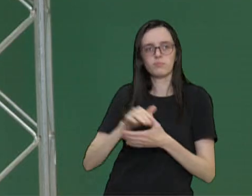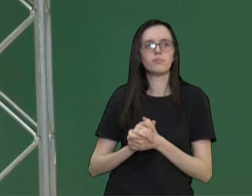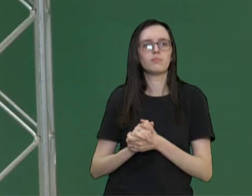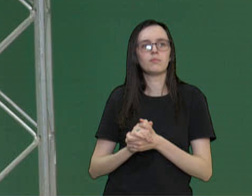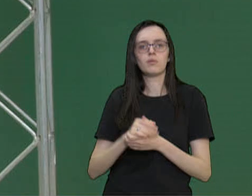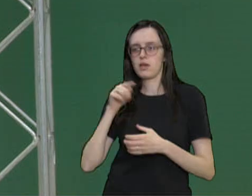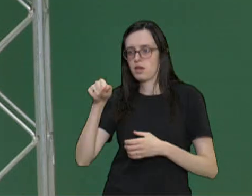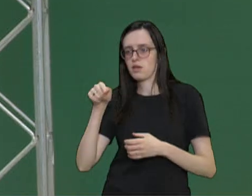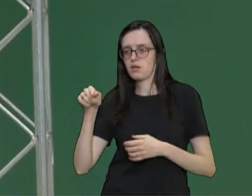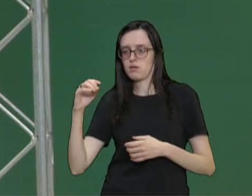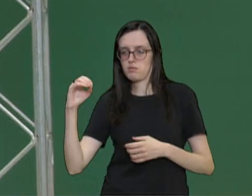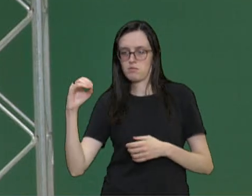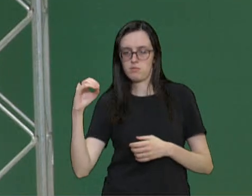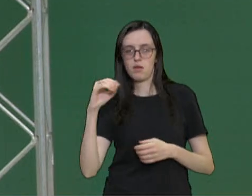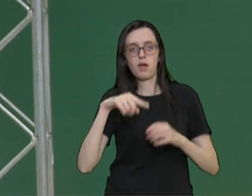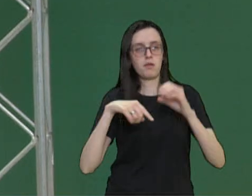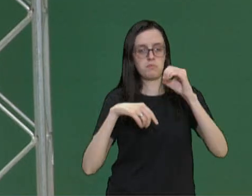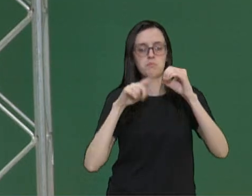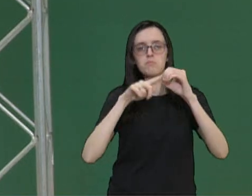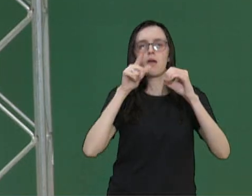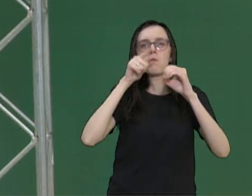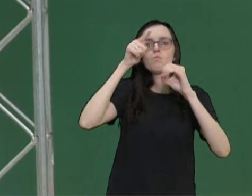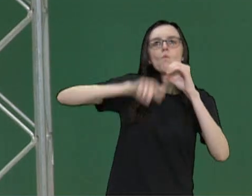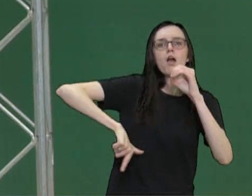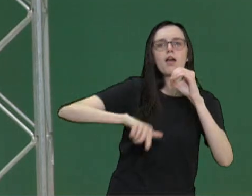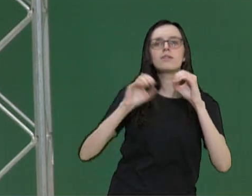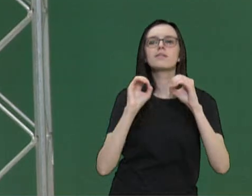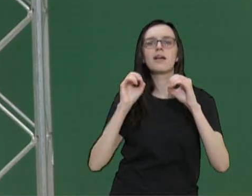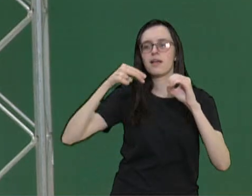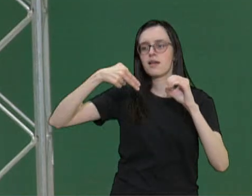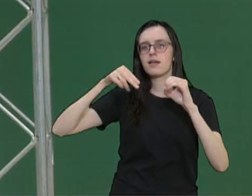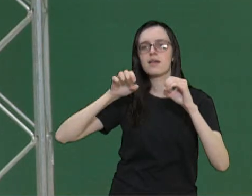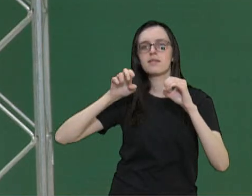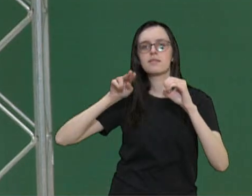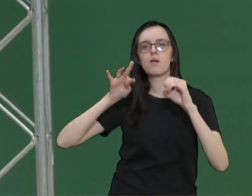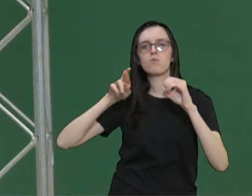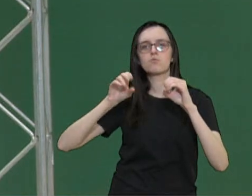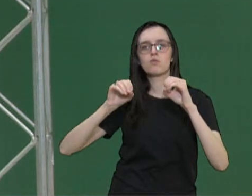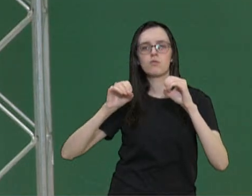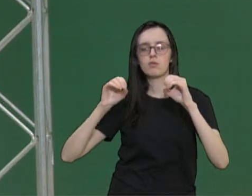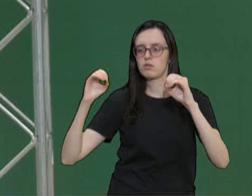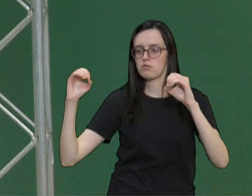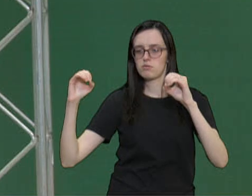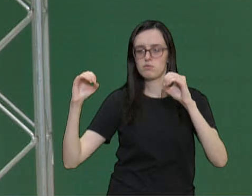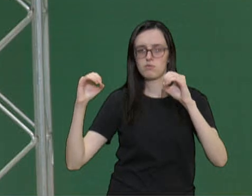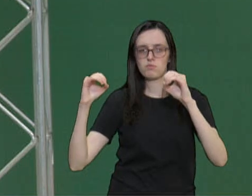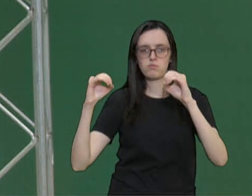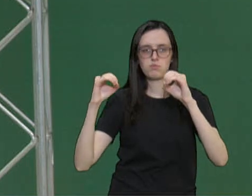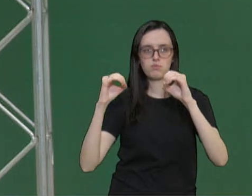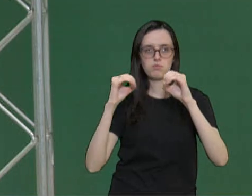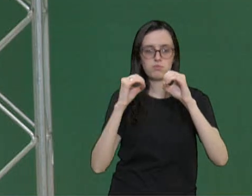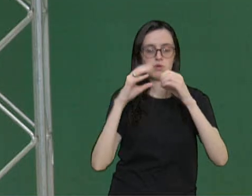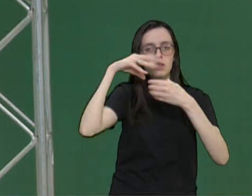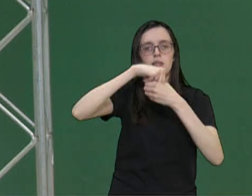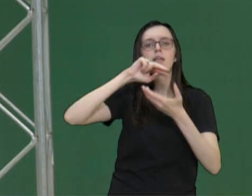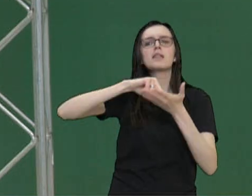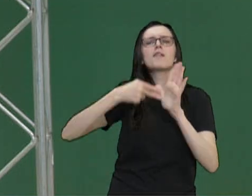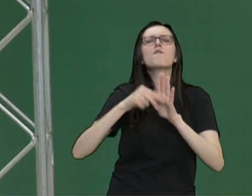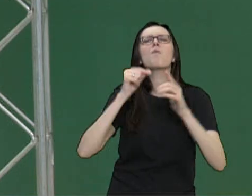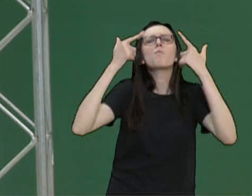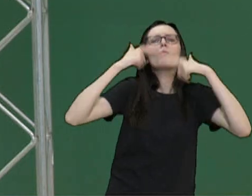de um corpo inicialmente neutro. Veja que um corpo neutro é aquele corpo que possui a mesma quantidade de cargas negativas e